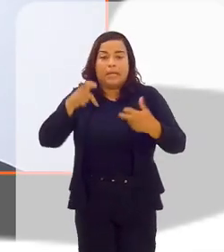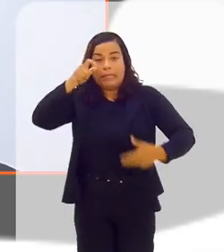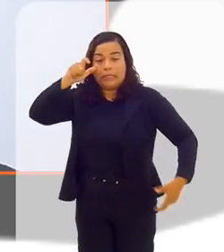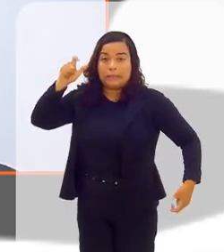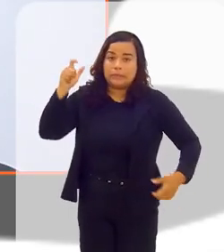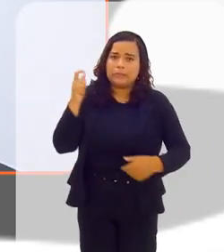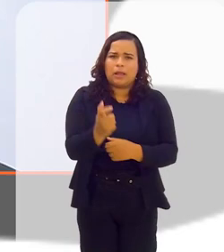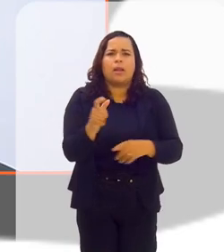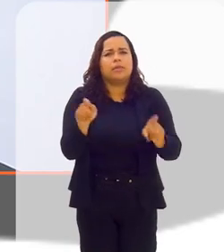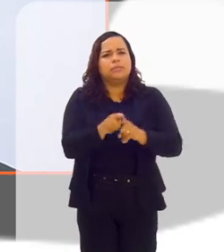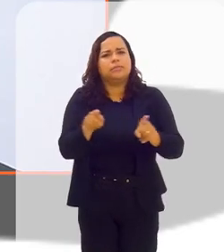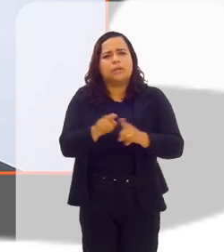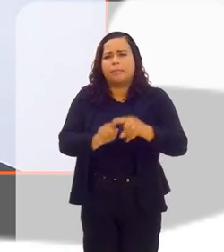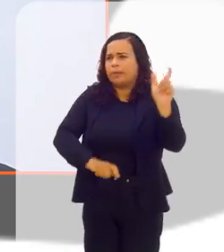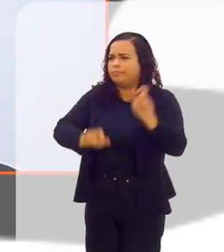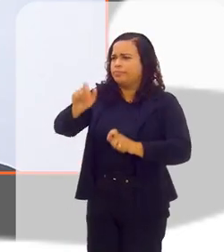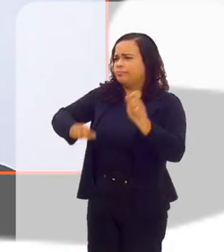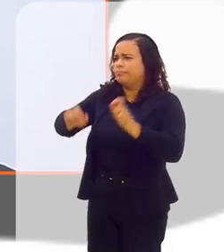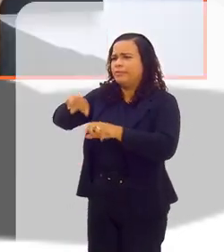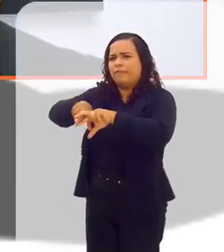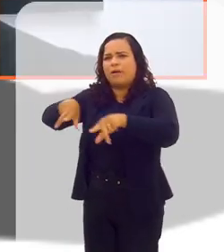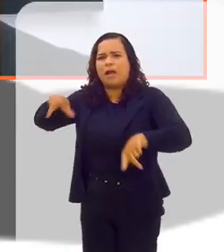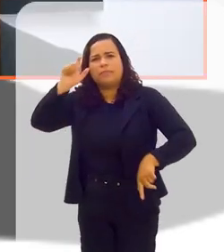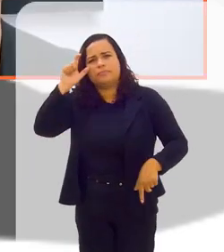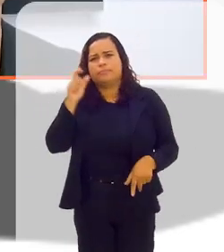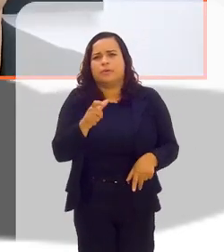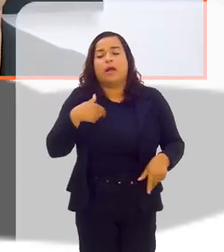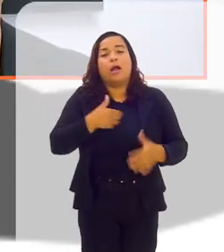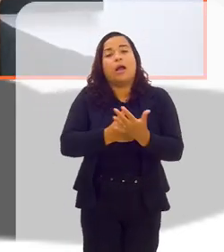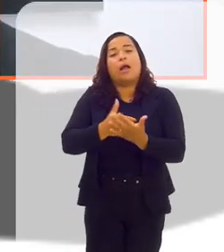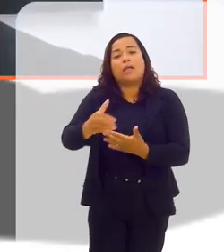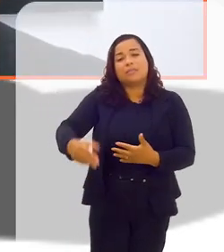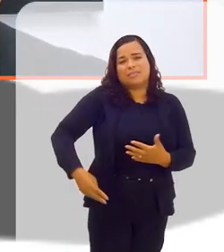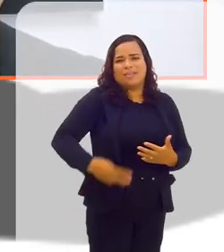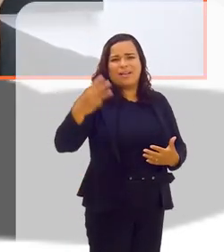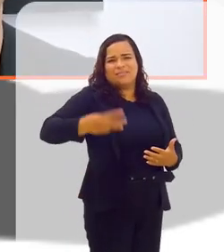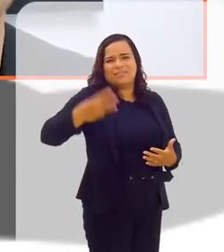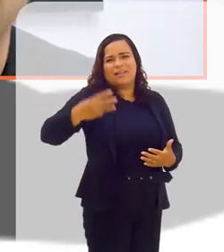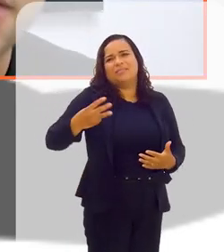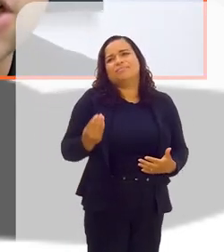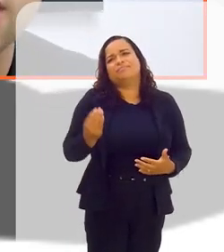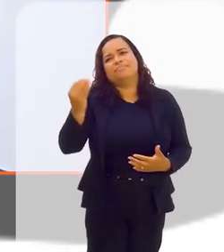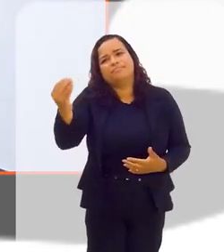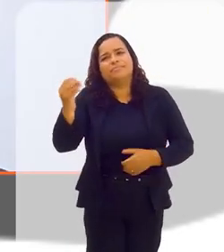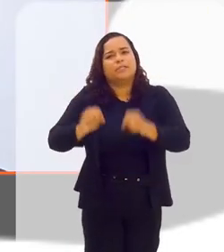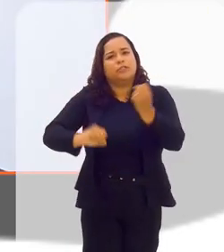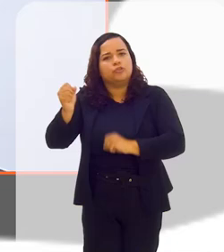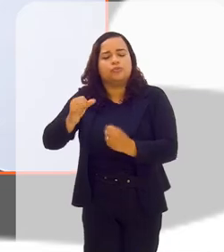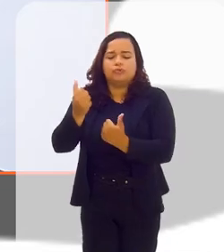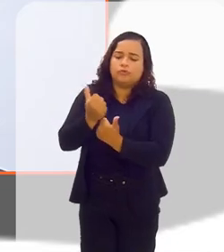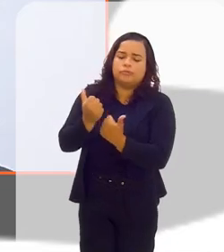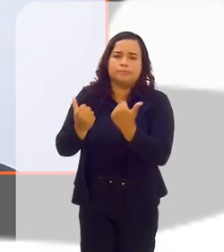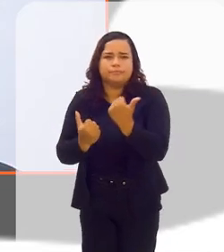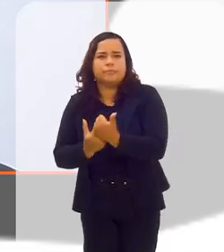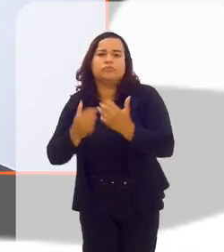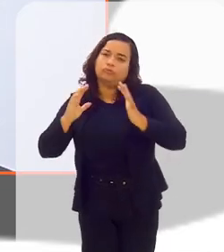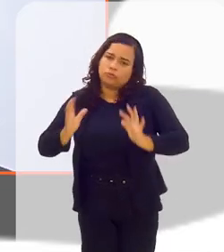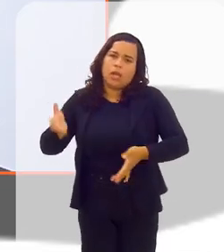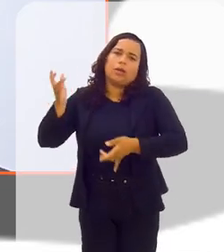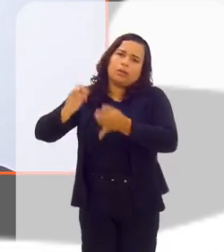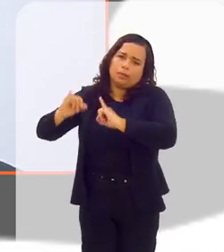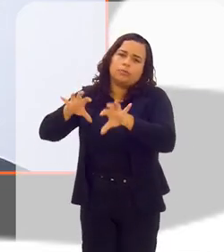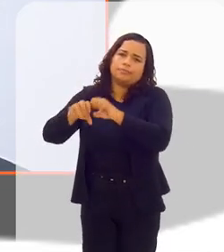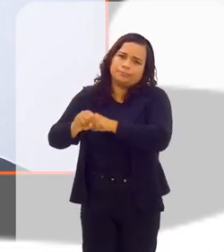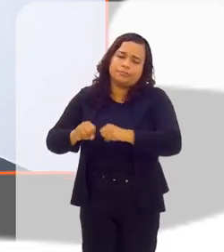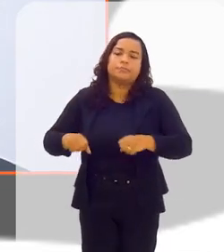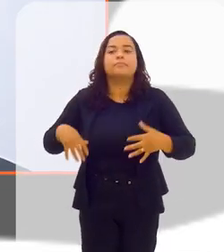esse interesse também de outros distribuidores e comecei a terceirizar as marcas, intermediando com as indústrias, né? Já era